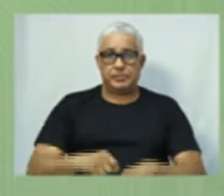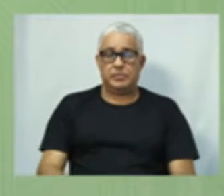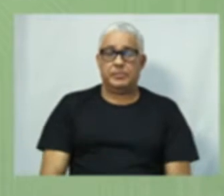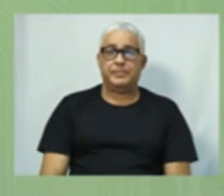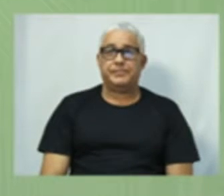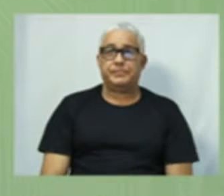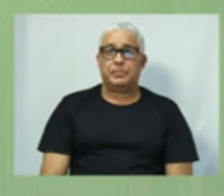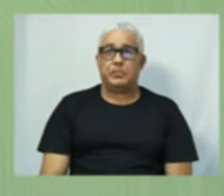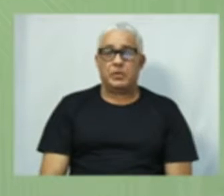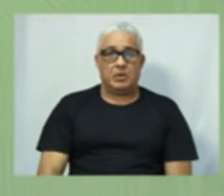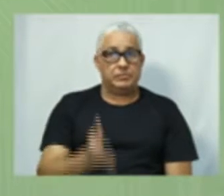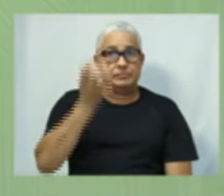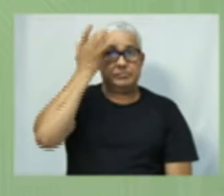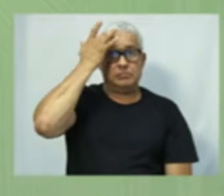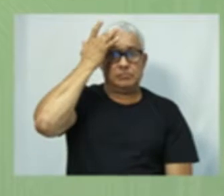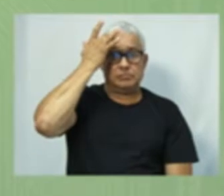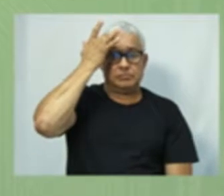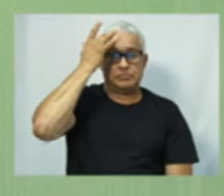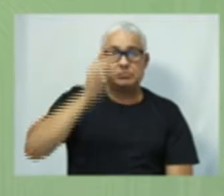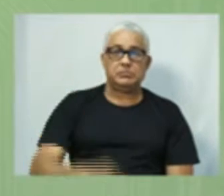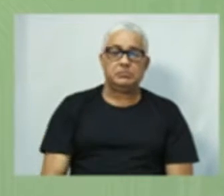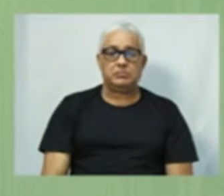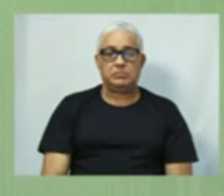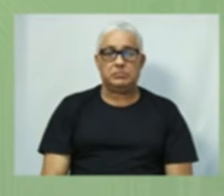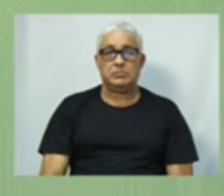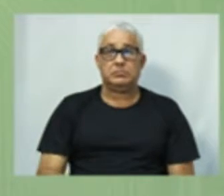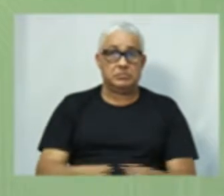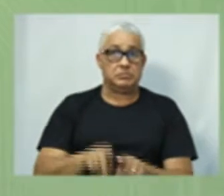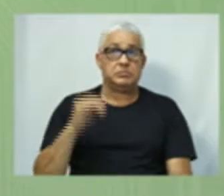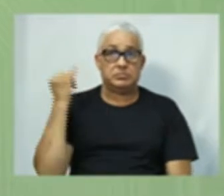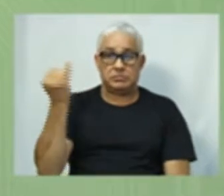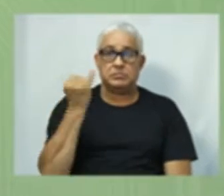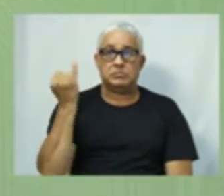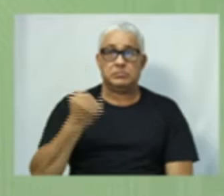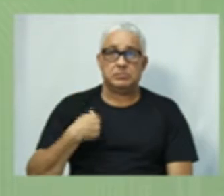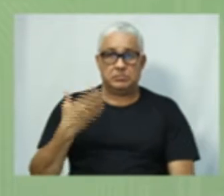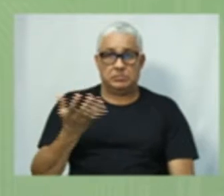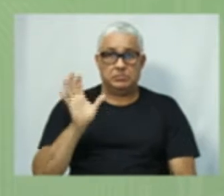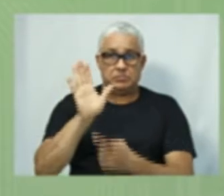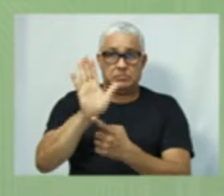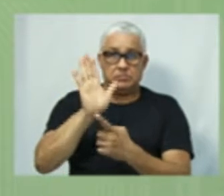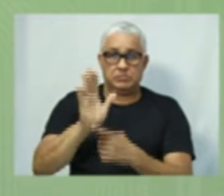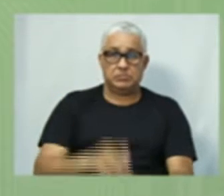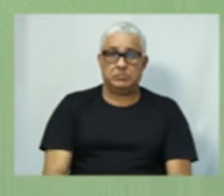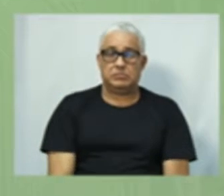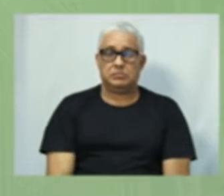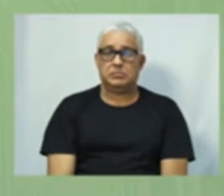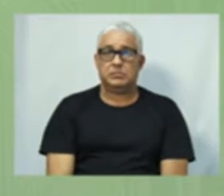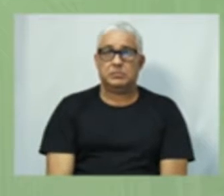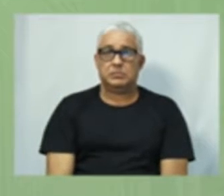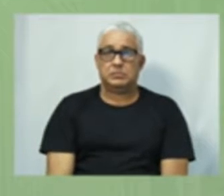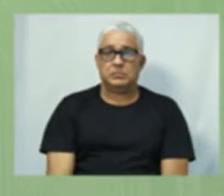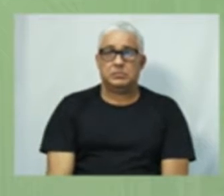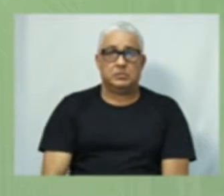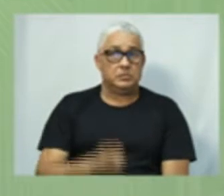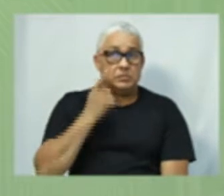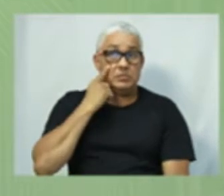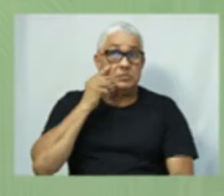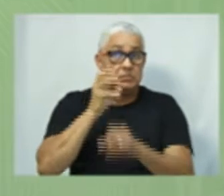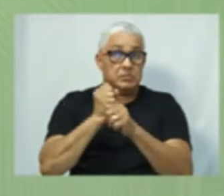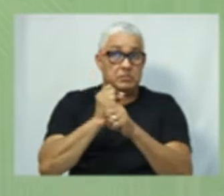Ok? Gravem essa tabela. Outro ponto importante dessa tabela que eu quero mostrar para vocês. Tá vendo esses